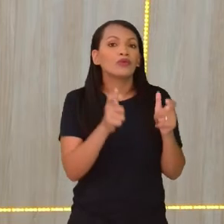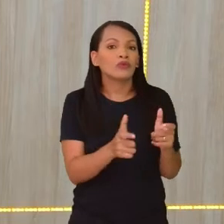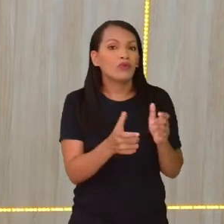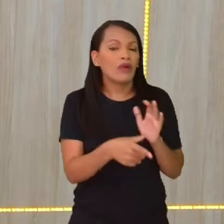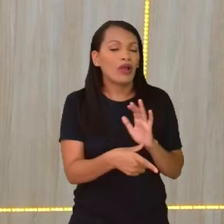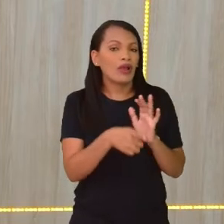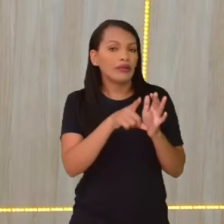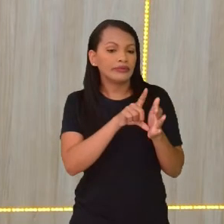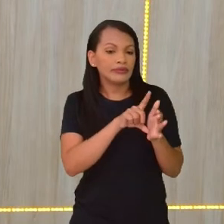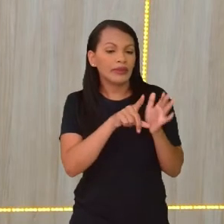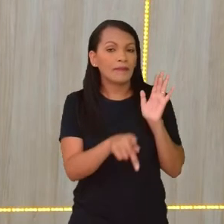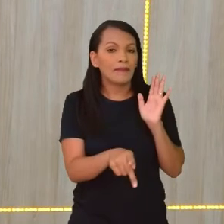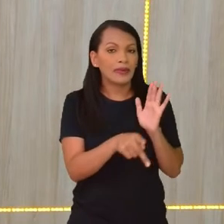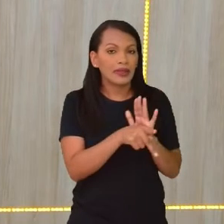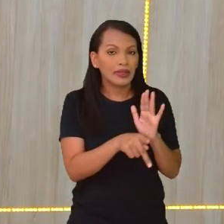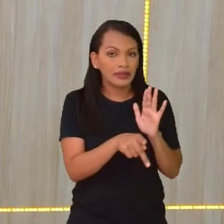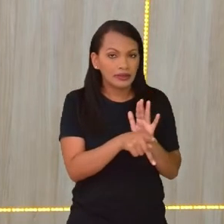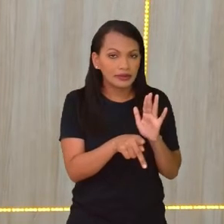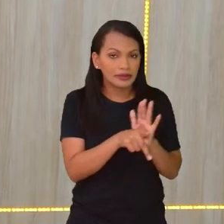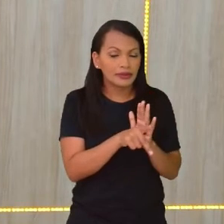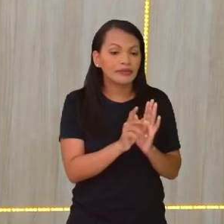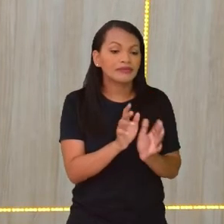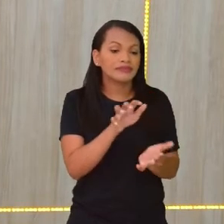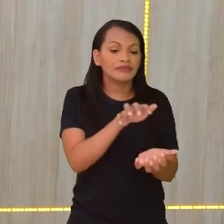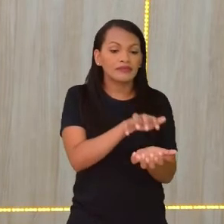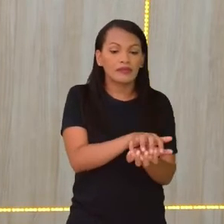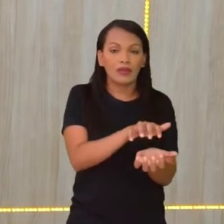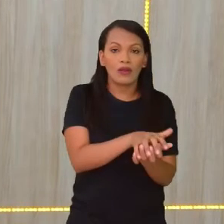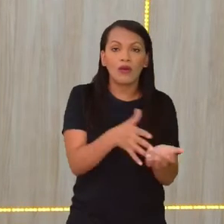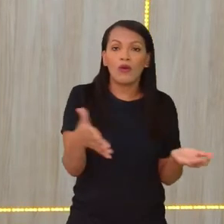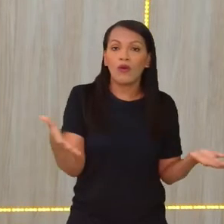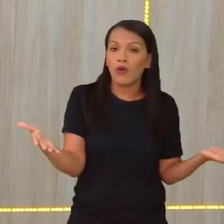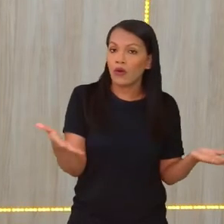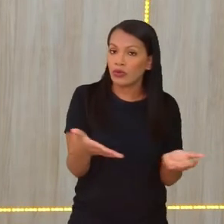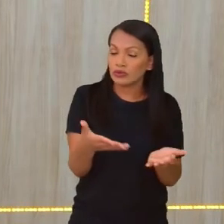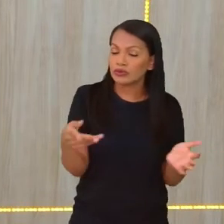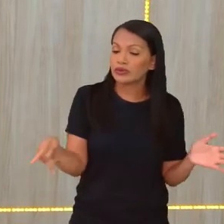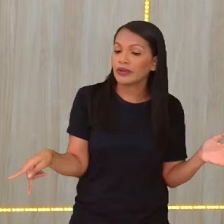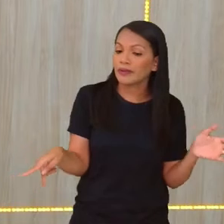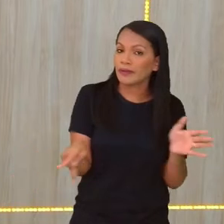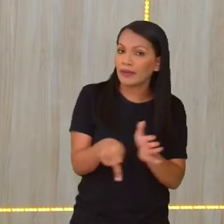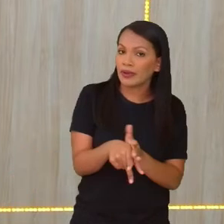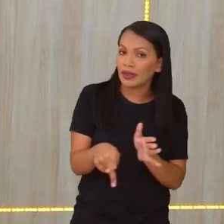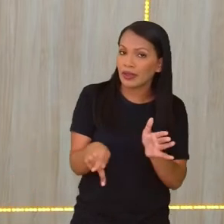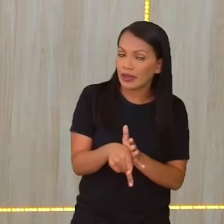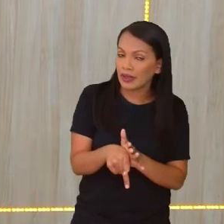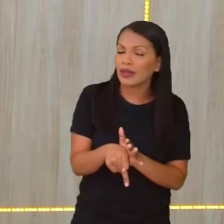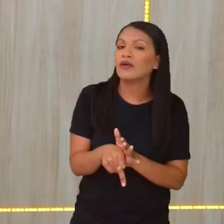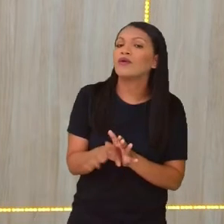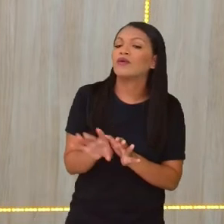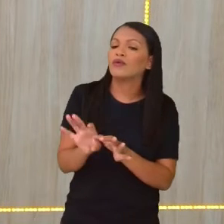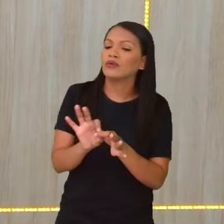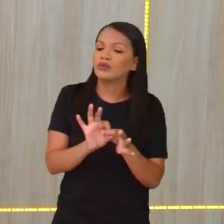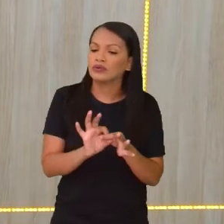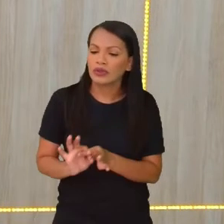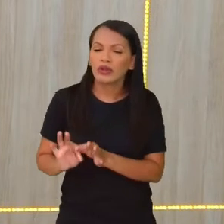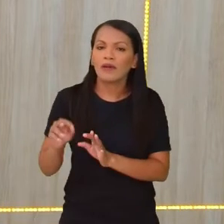antes pertencia à capitania de Pernambuco, mas hoje pertence ao município de União dos Palmares,